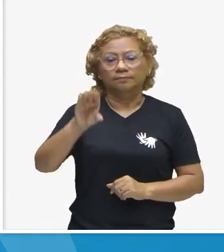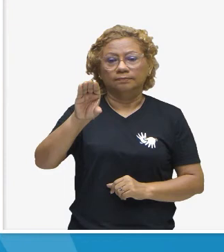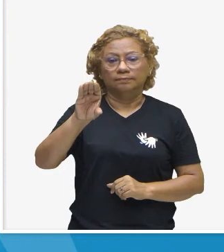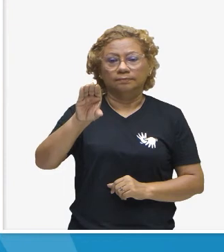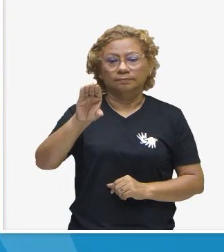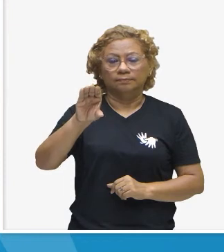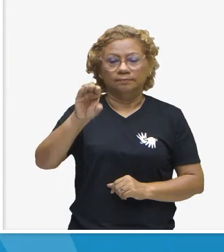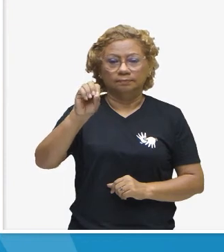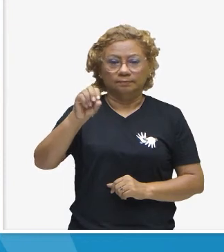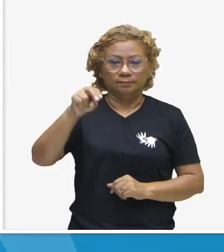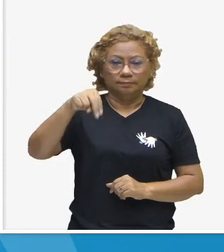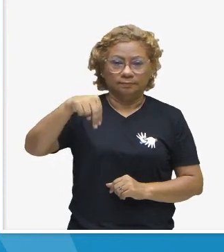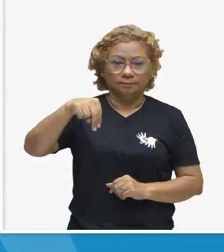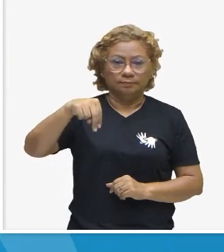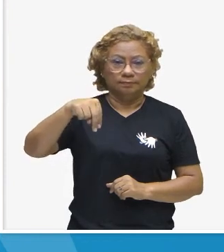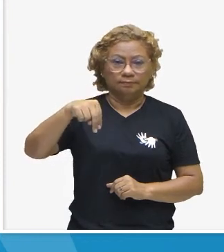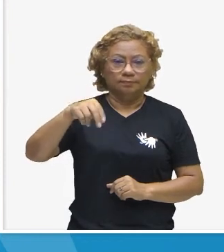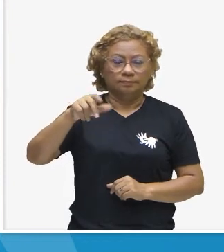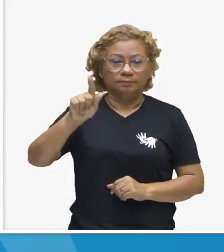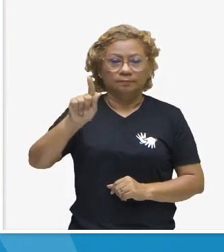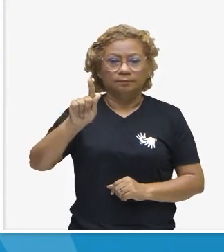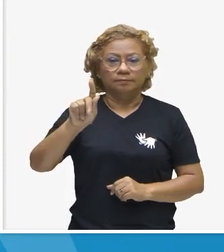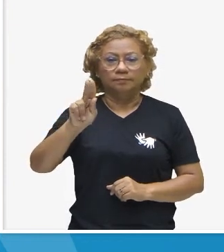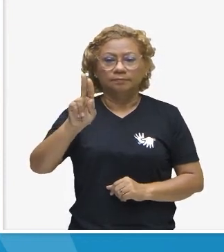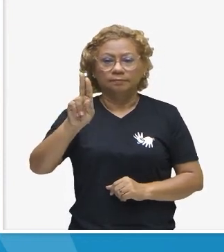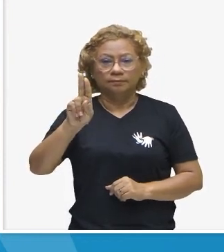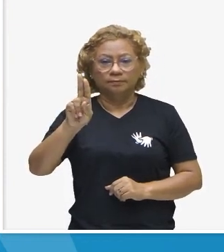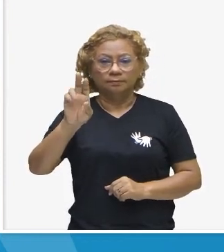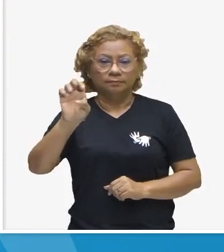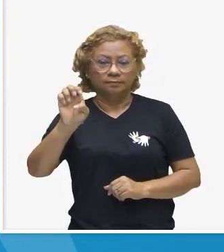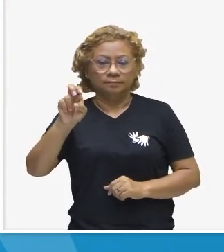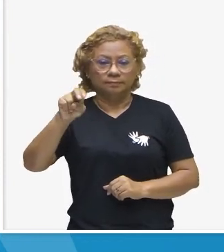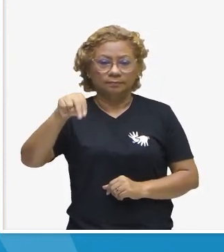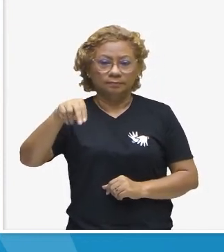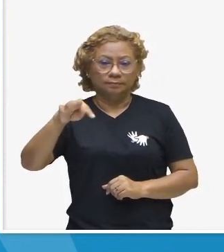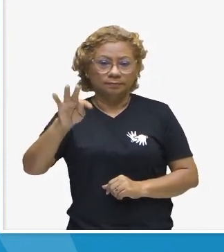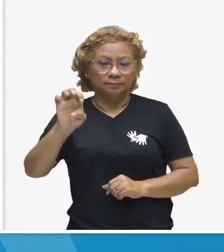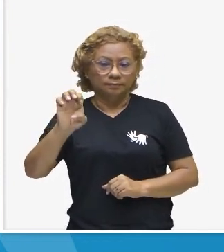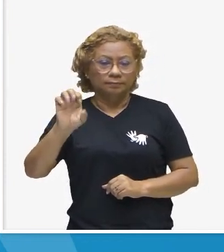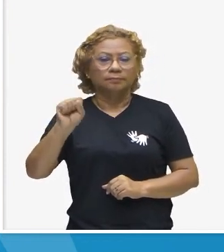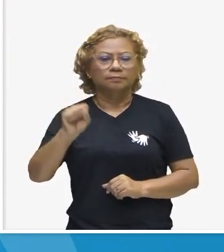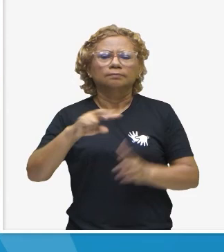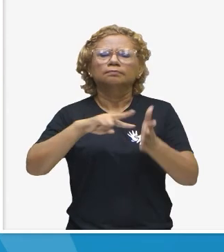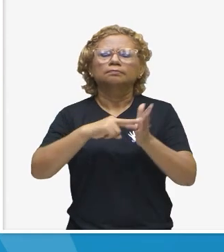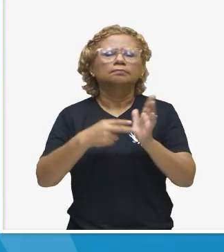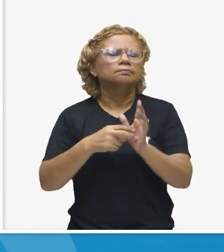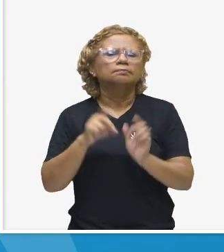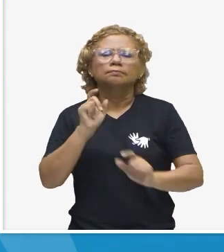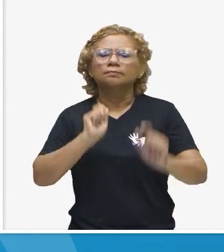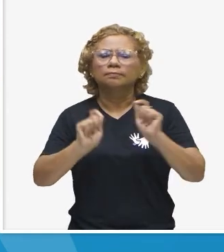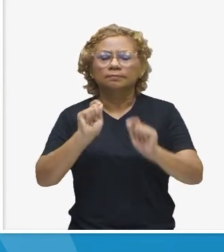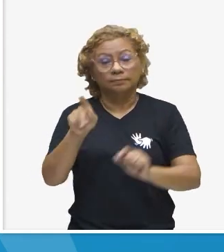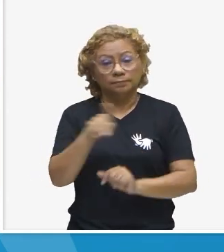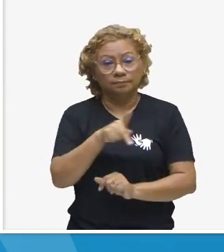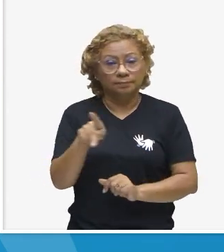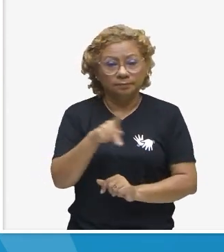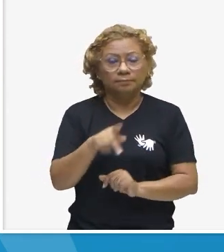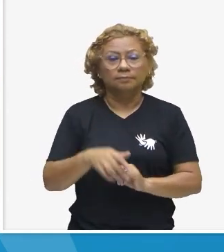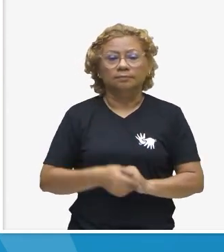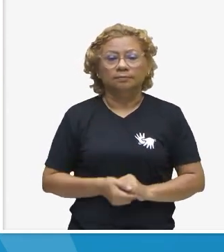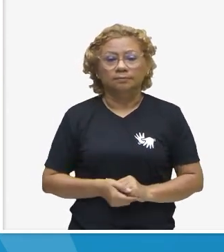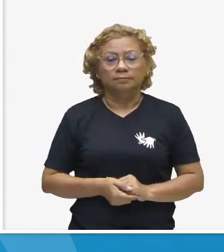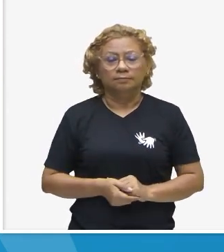congruentes. Isso quer dizer o quê, professor Carlos? São ângulos que têm a